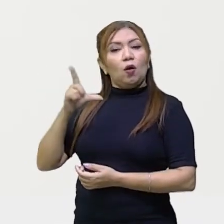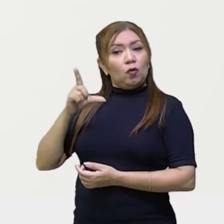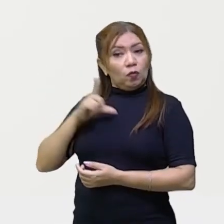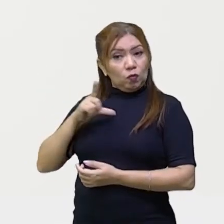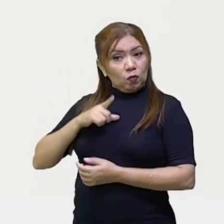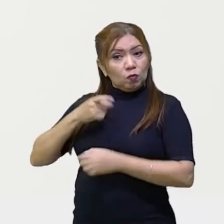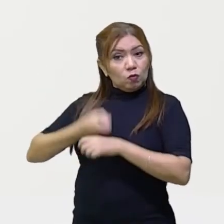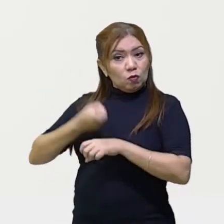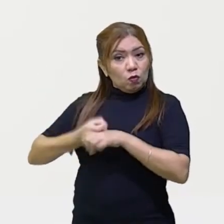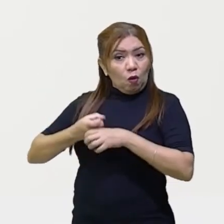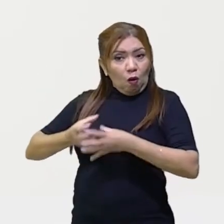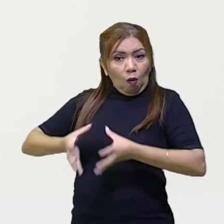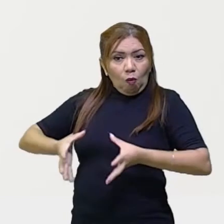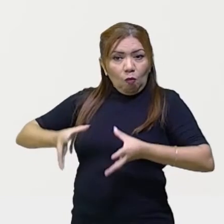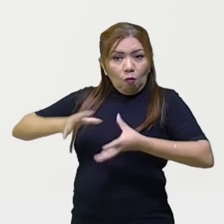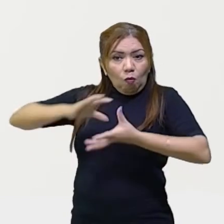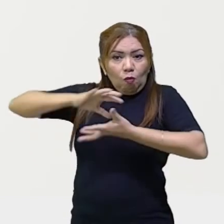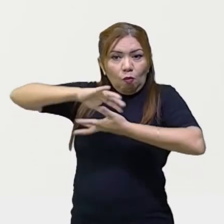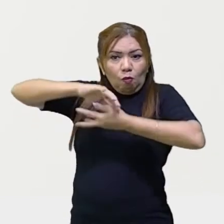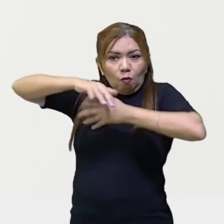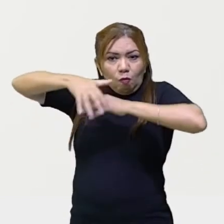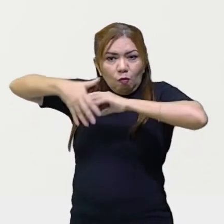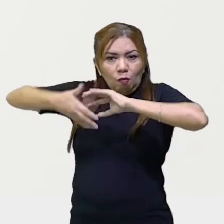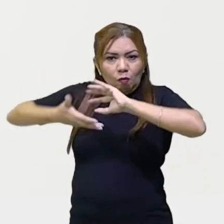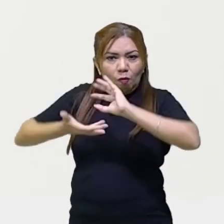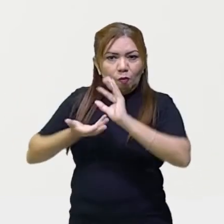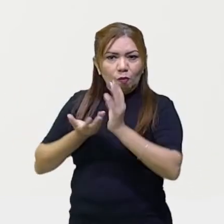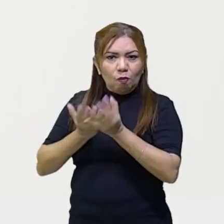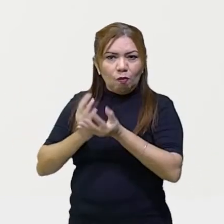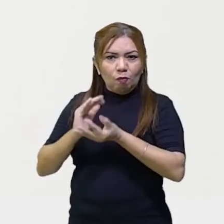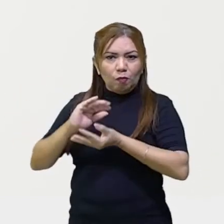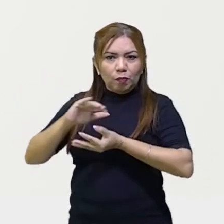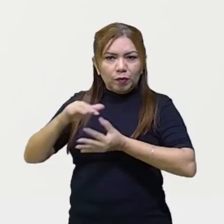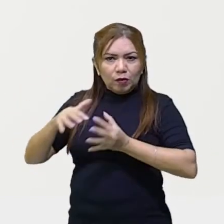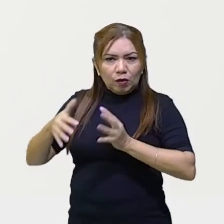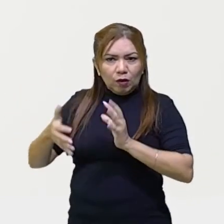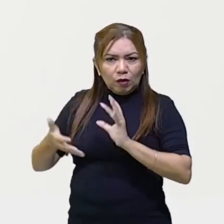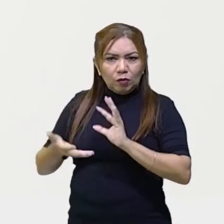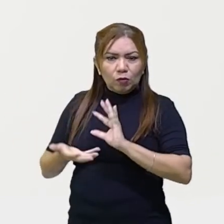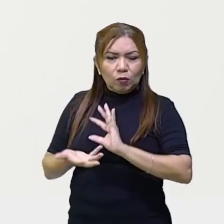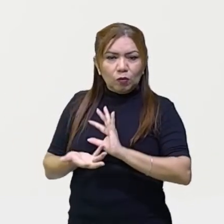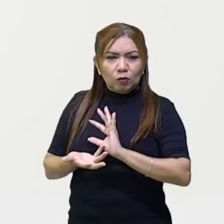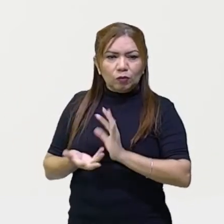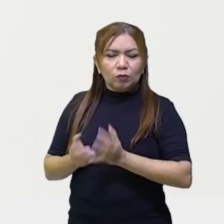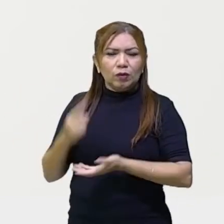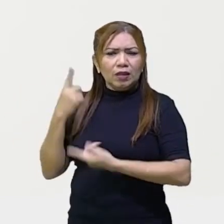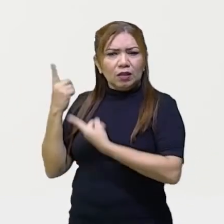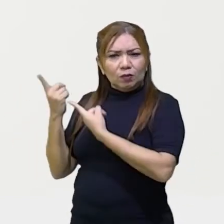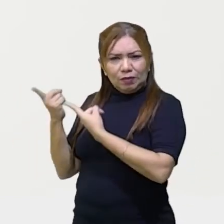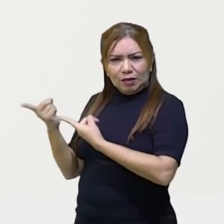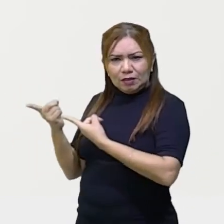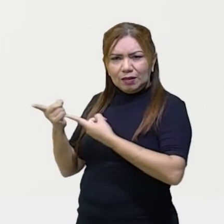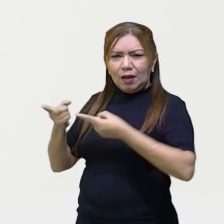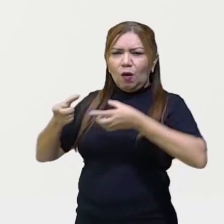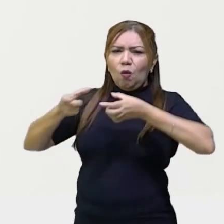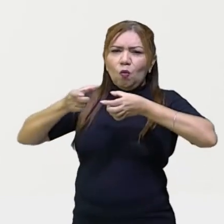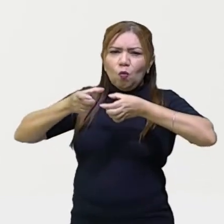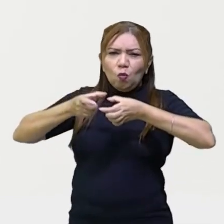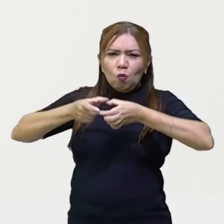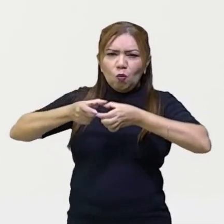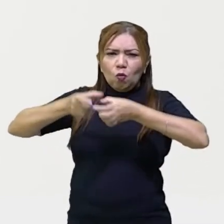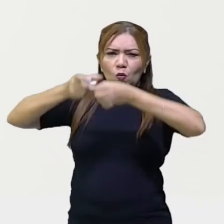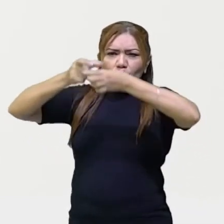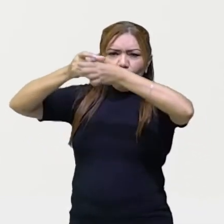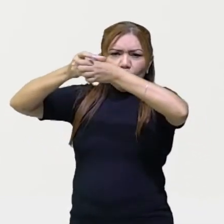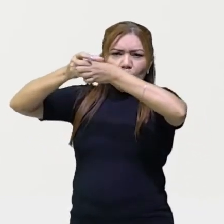o olho na tela aí as formas geométricas espaciais os corpos redondos a gente vai começar pelo cone o cone